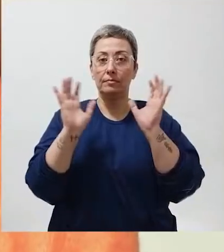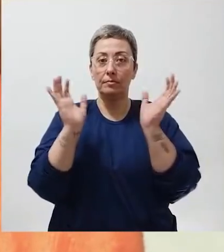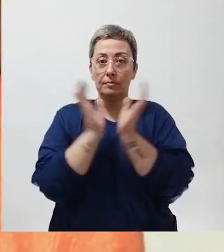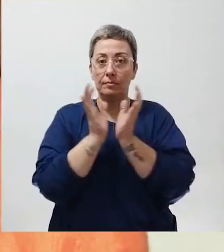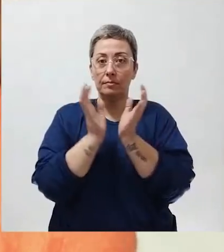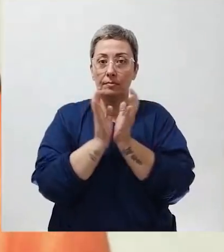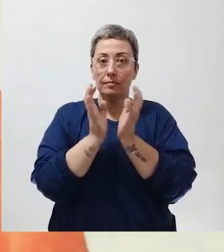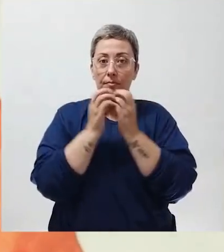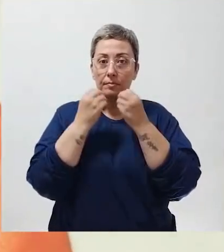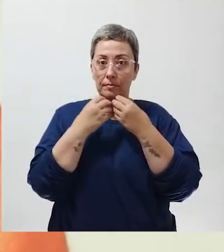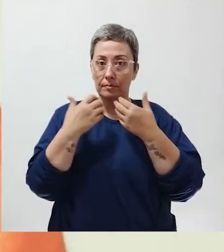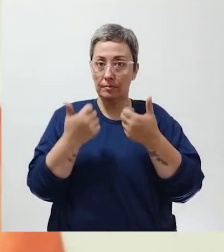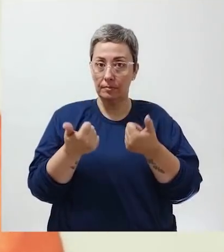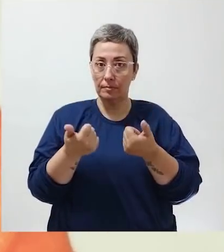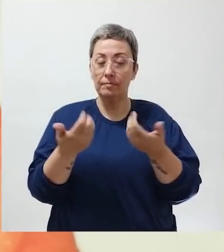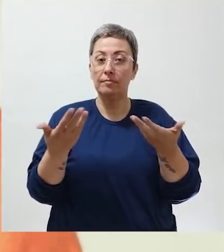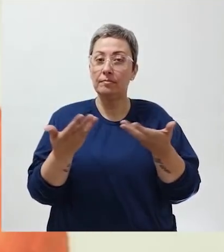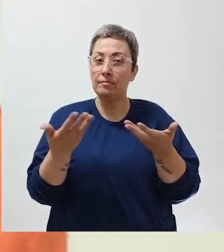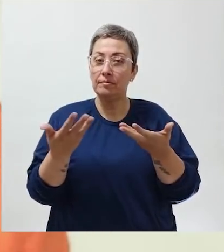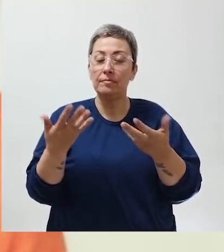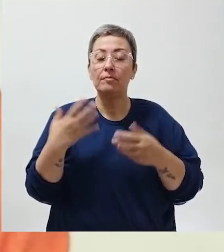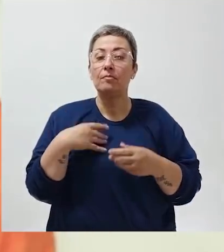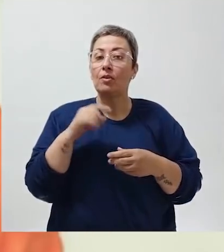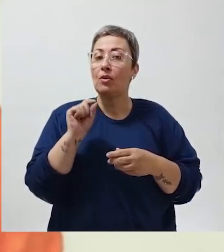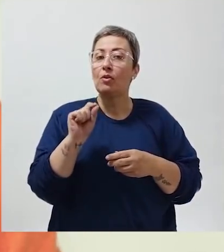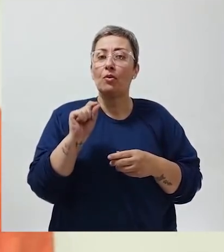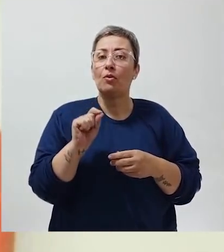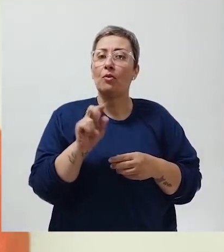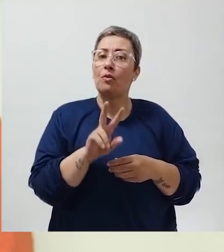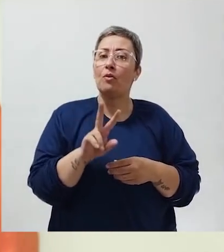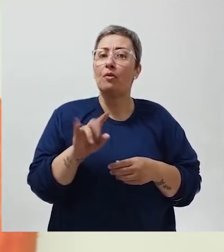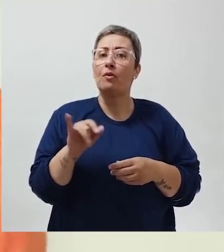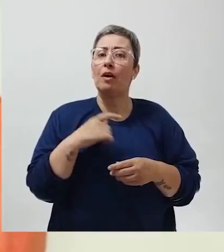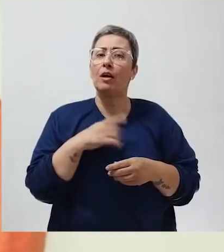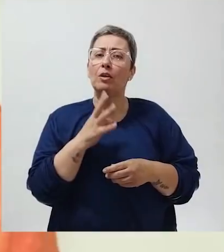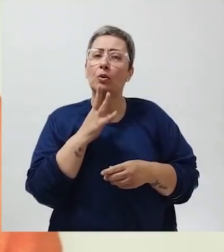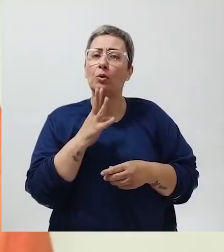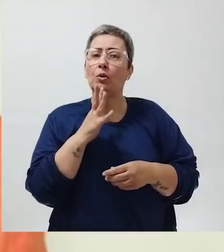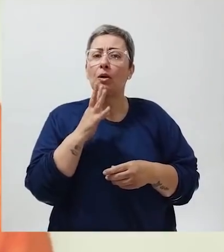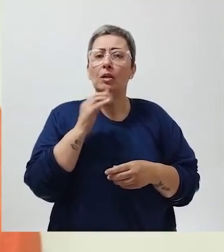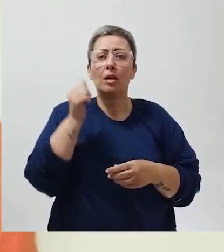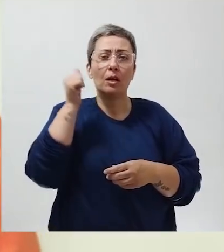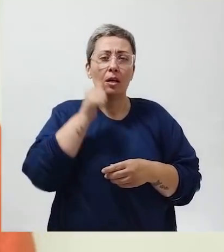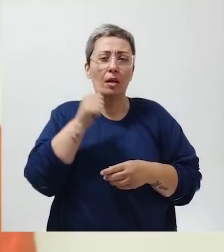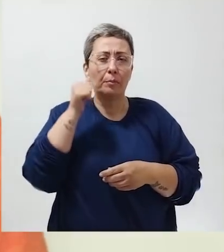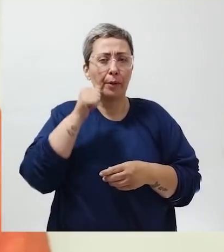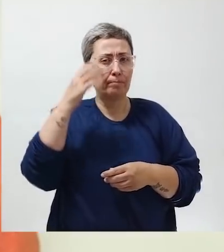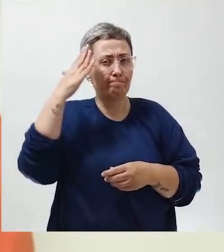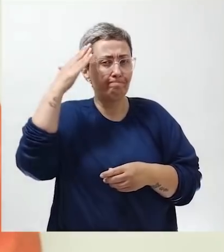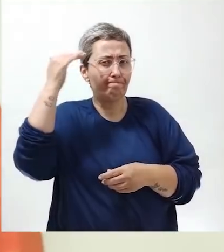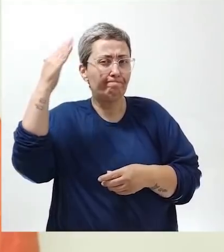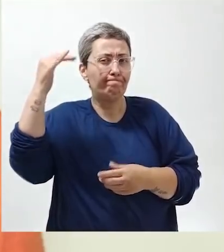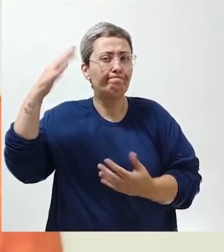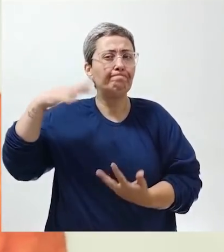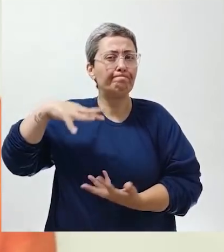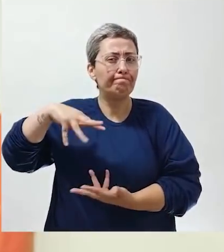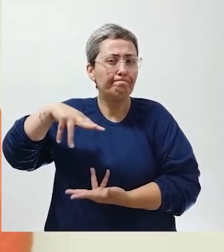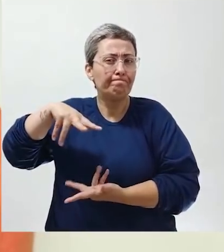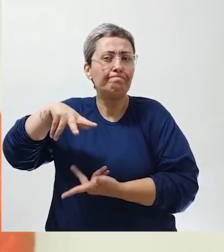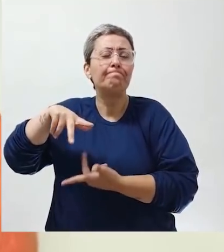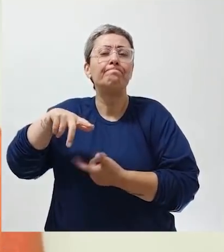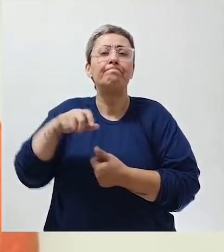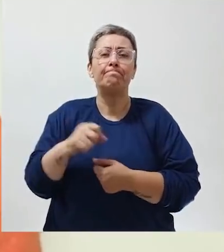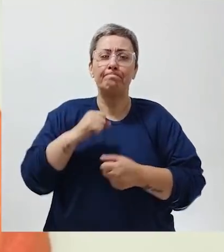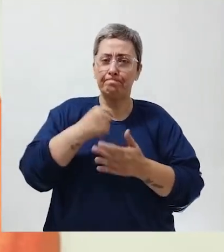Oi, turminha! Como vocês estão? Hoje vocês conhecerão uma mulher conhecida mundialmente